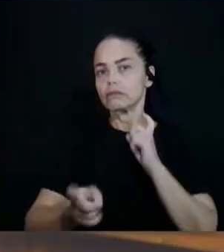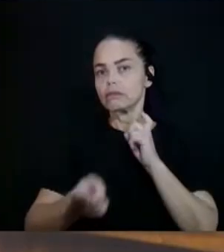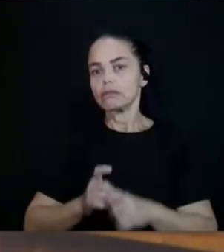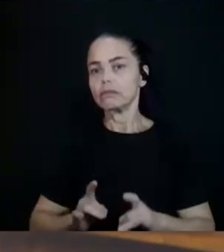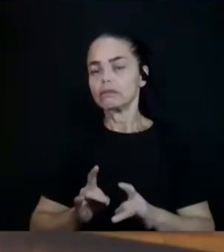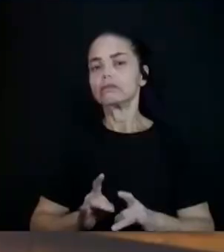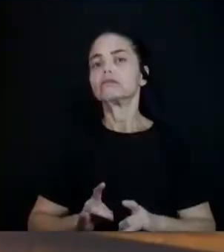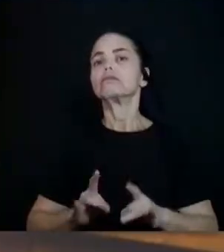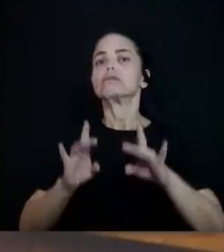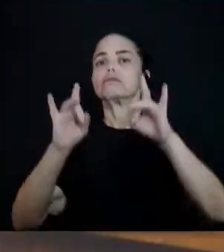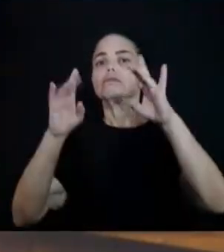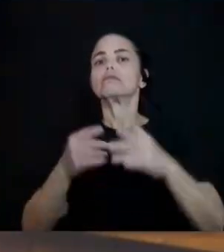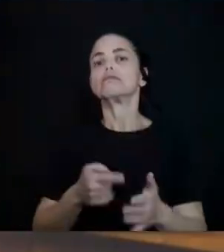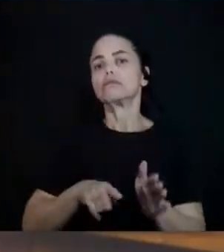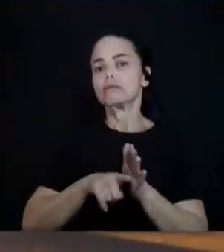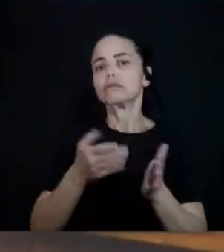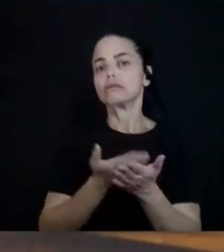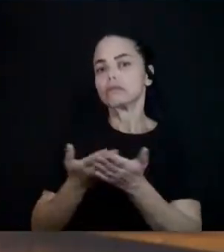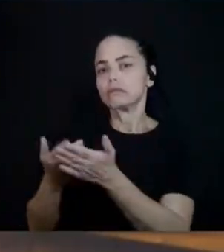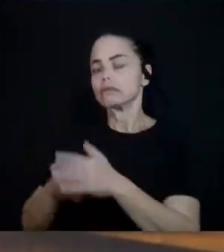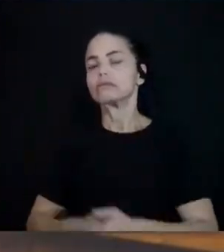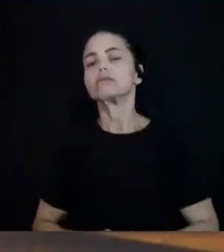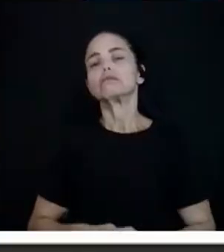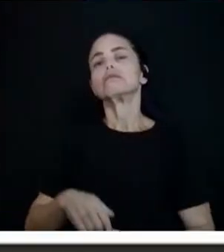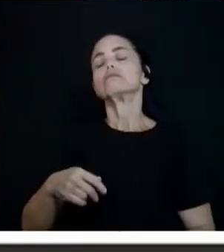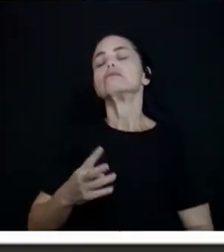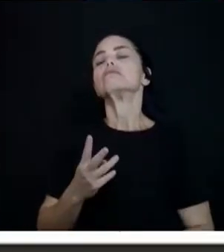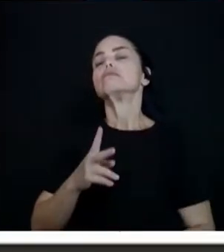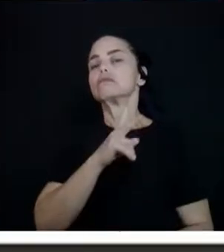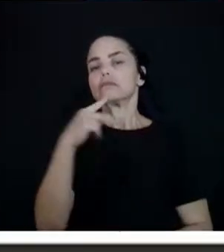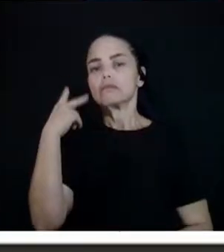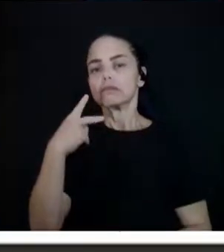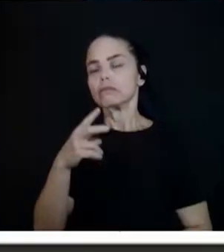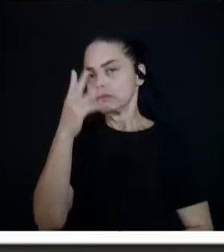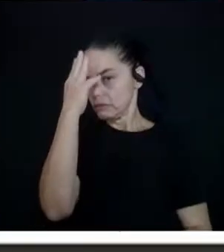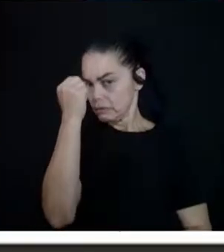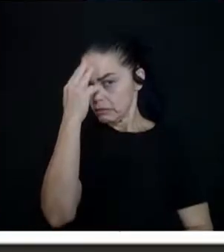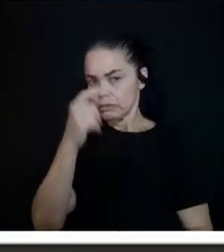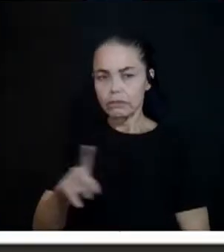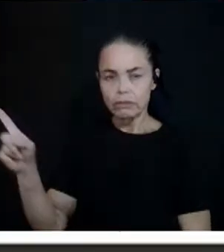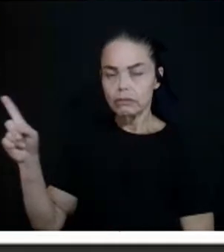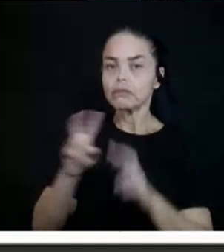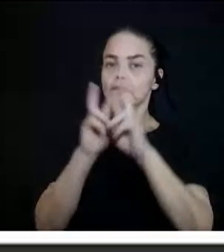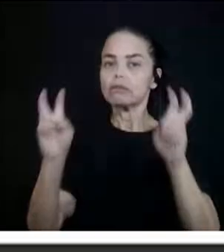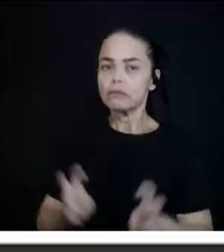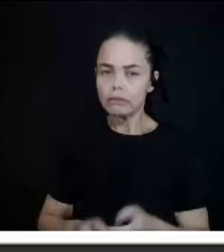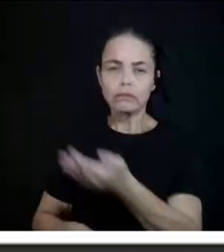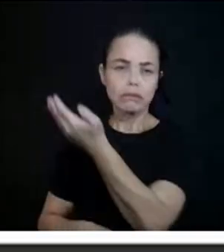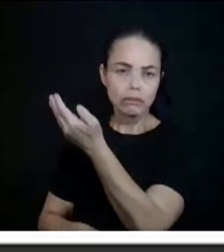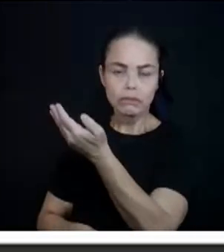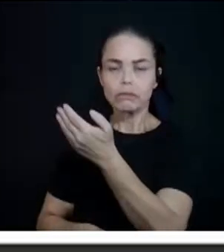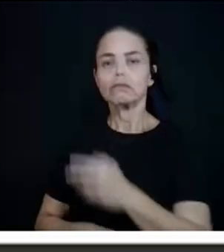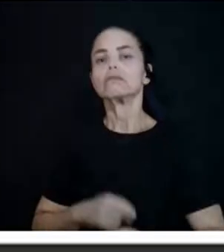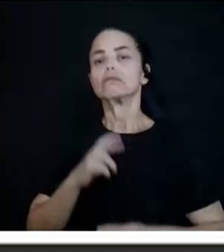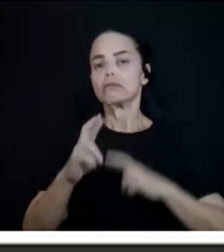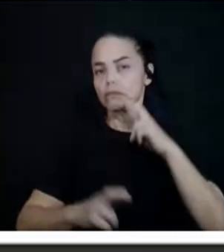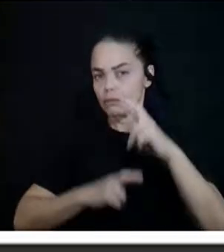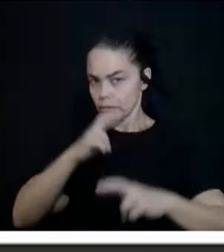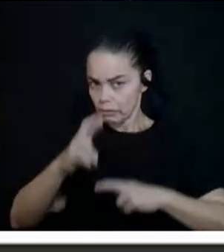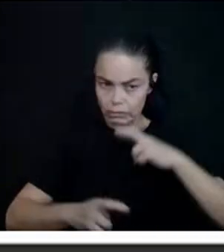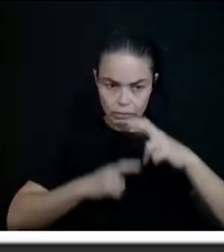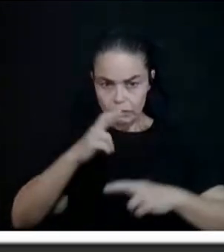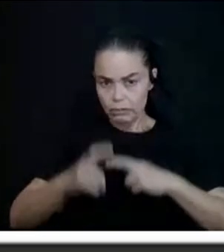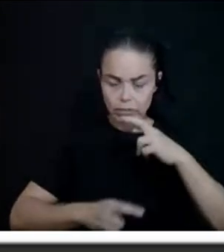Estudos, presidida pelo vereador Wagner Romão. Entre os temas em destaque está o Integra Resíduos, que pretende